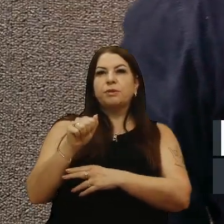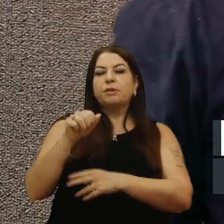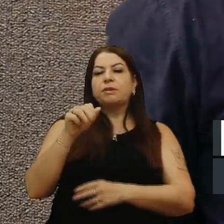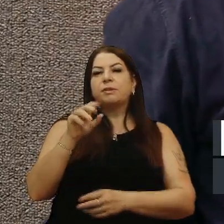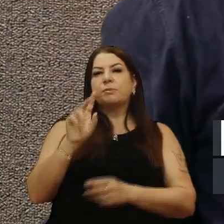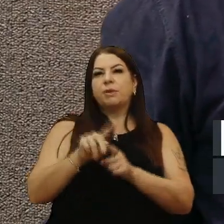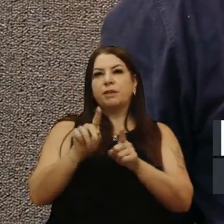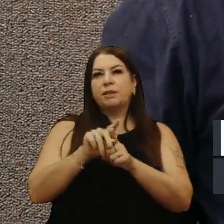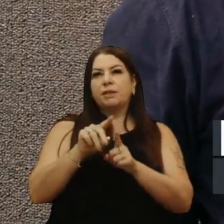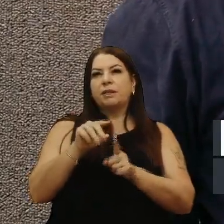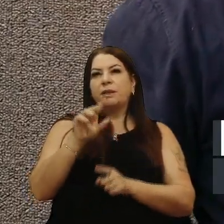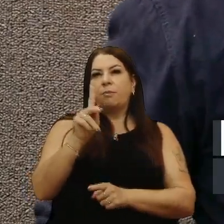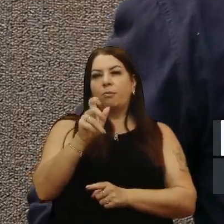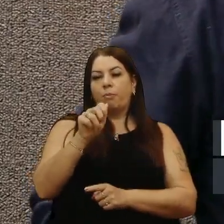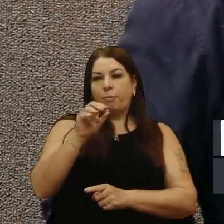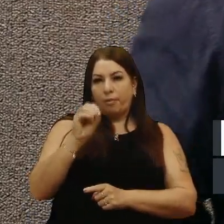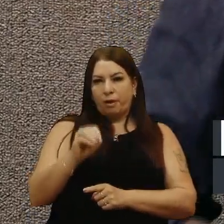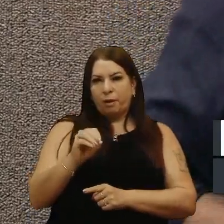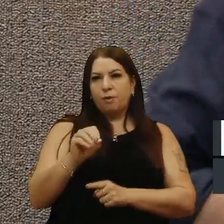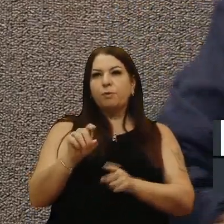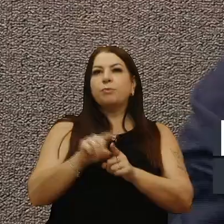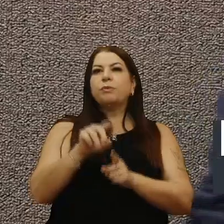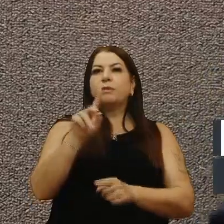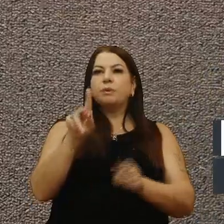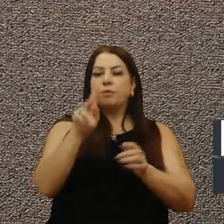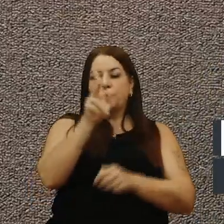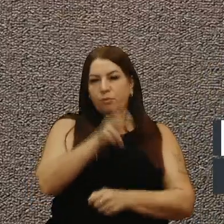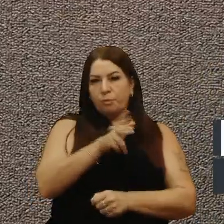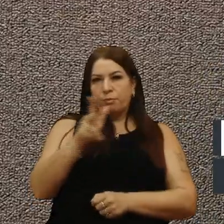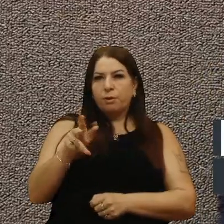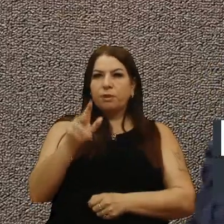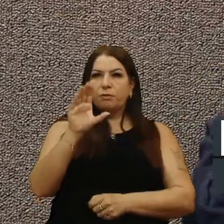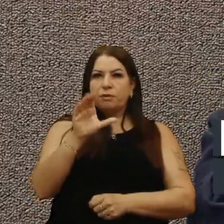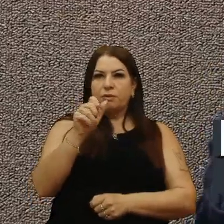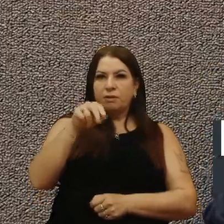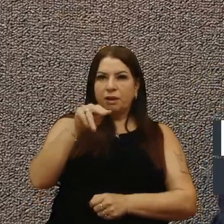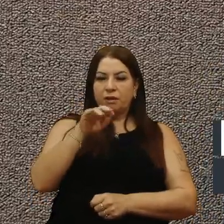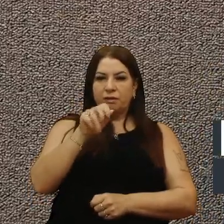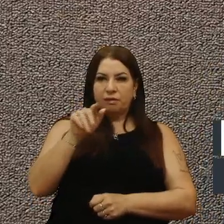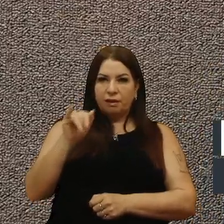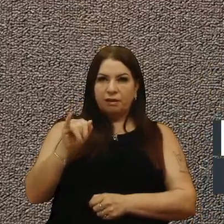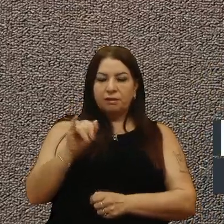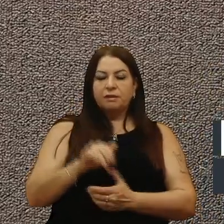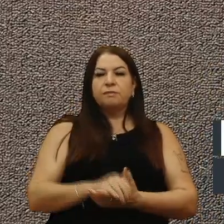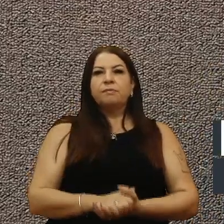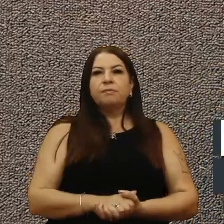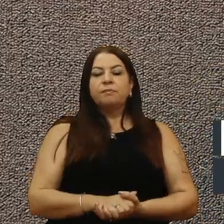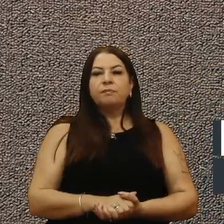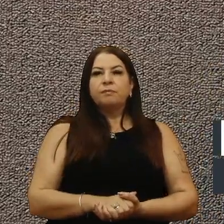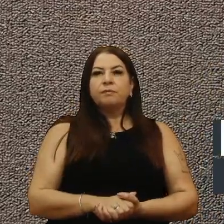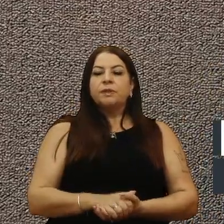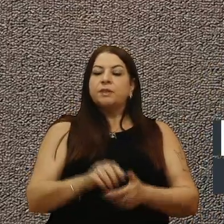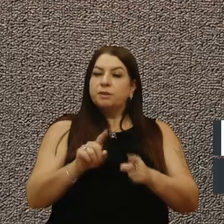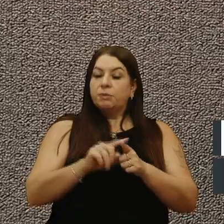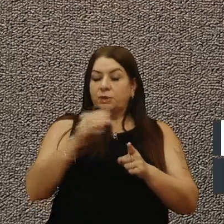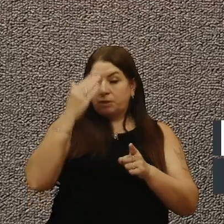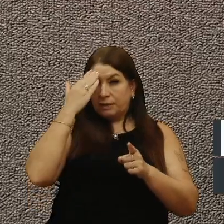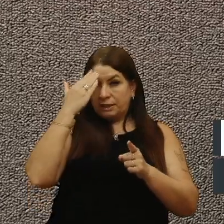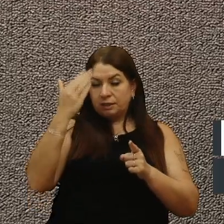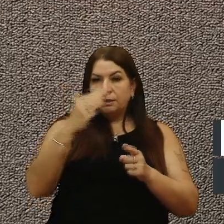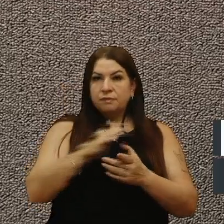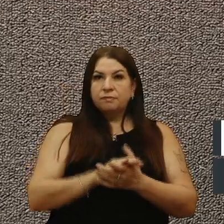São José e ao Padre Cantelli, ali da paróquia Santa Fé. E também quero